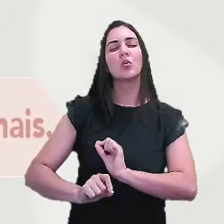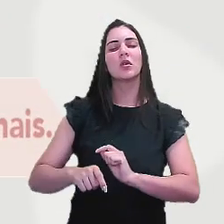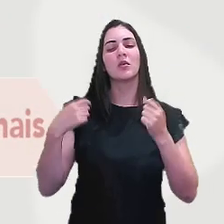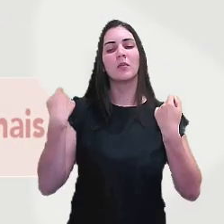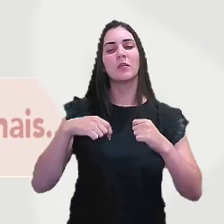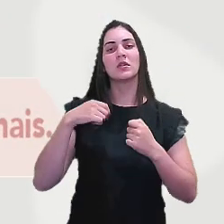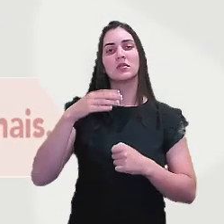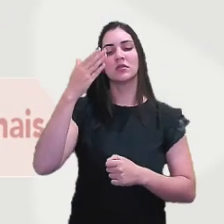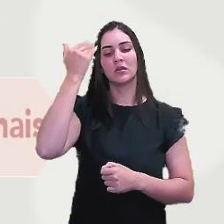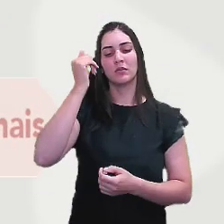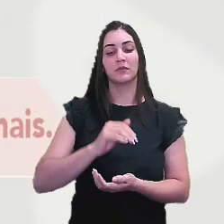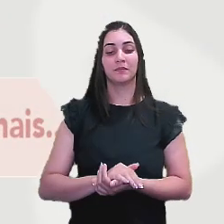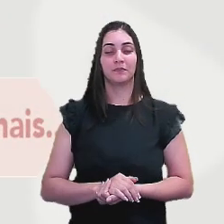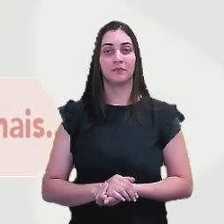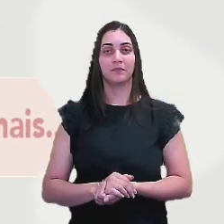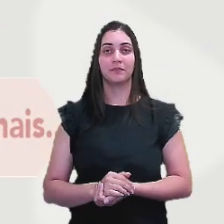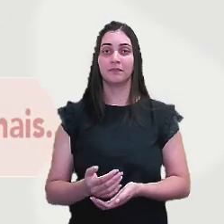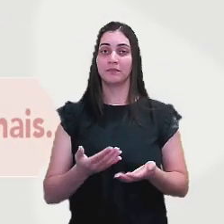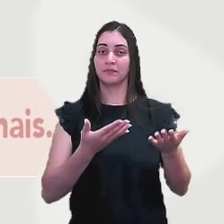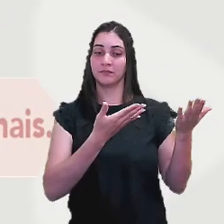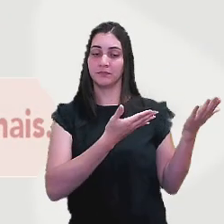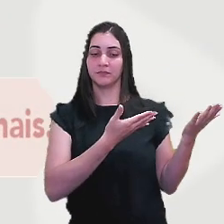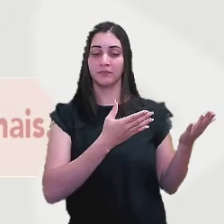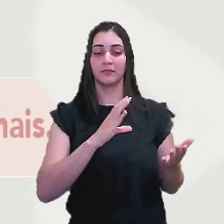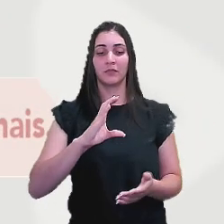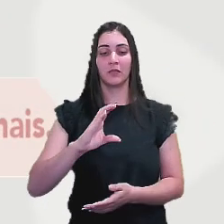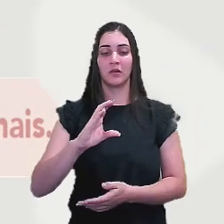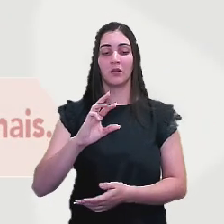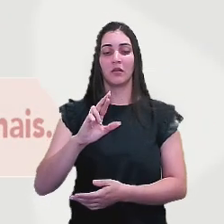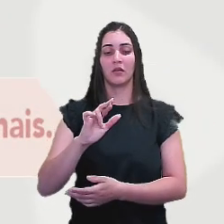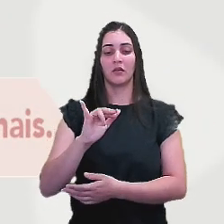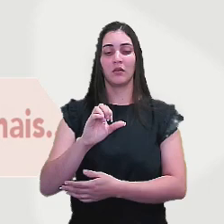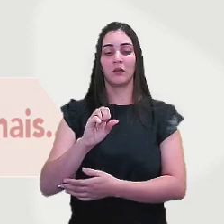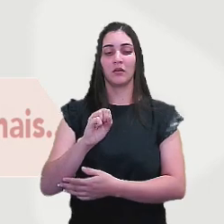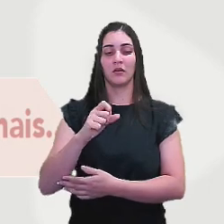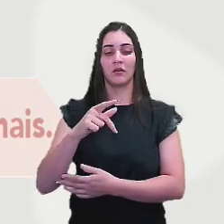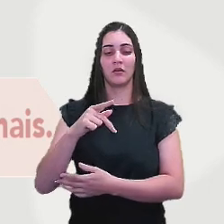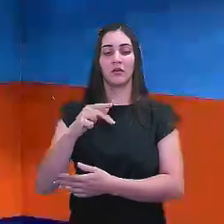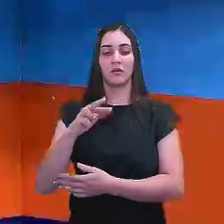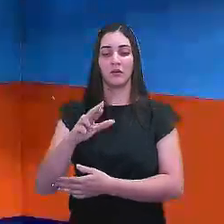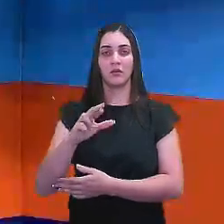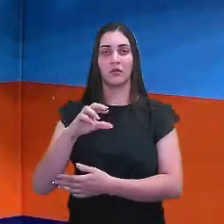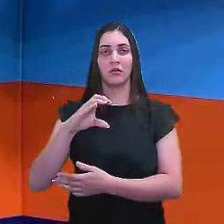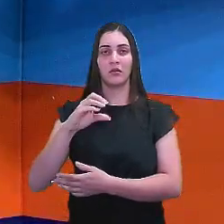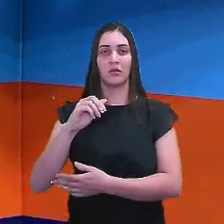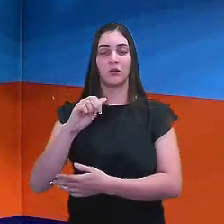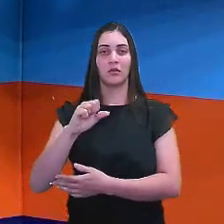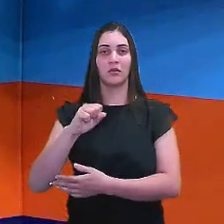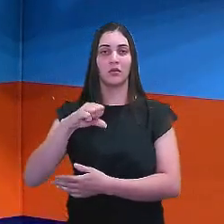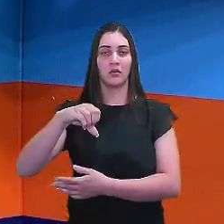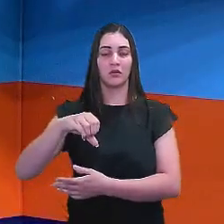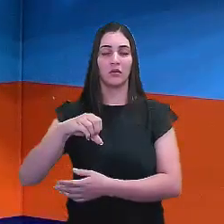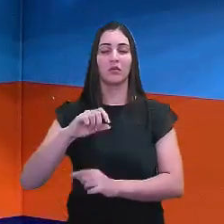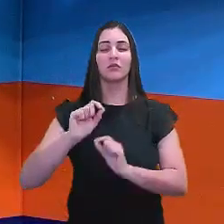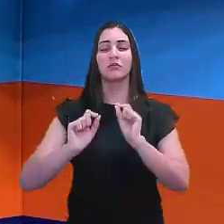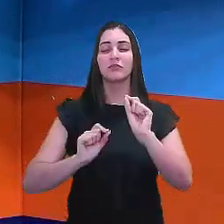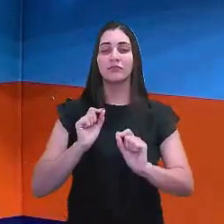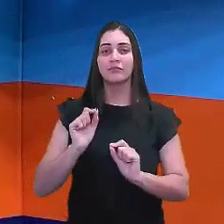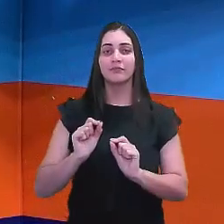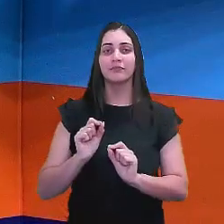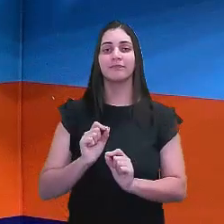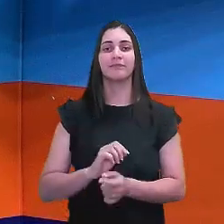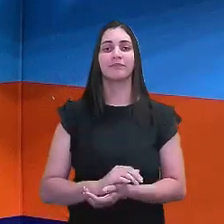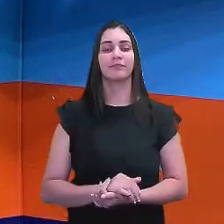saber? Saber disso aí, ó. O CRISPR-Cas9, ou CRISPR-X, que é nada mais nada menos, gente,